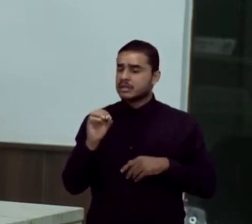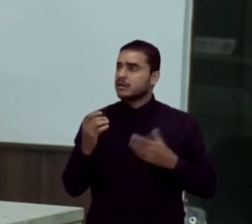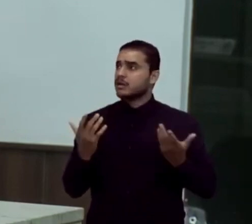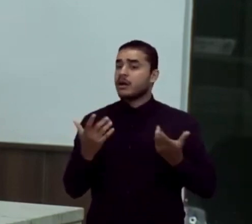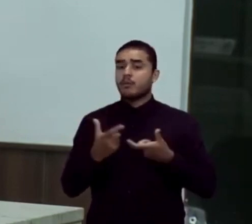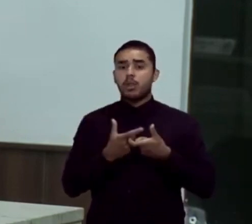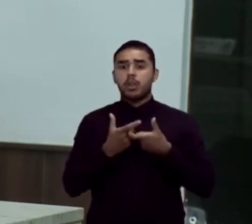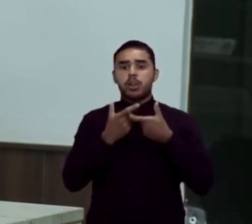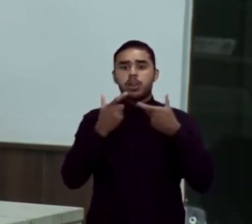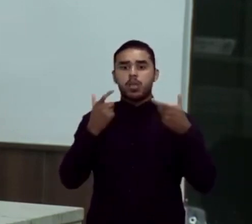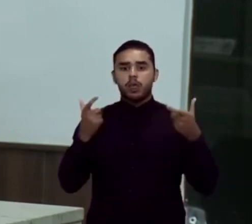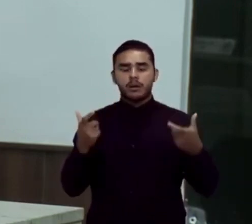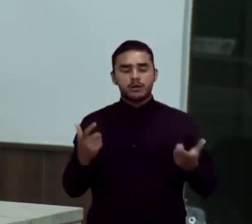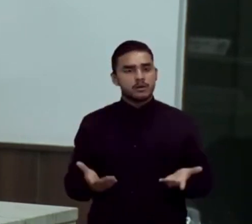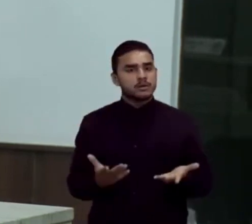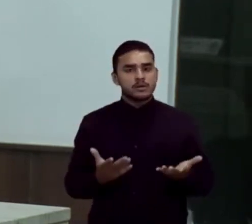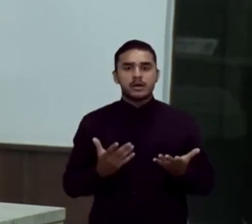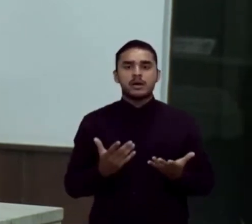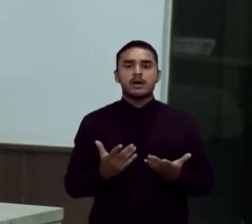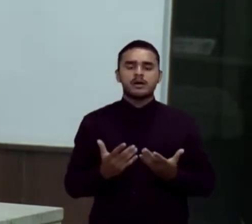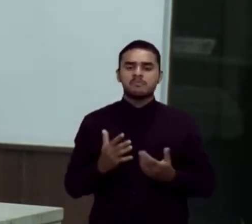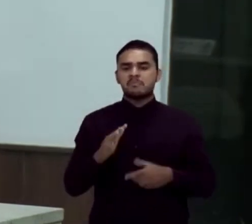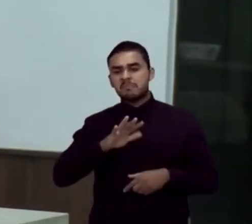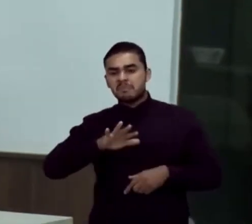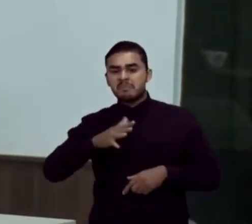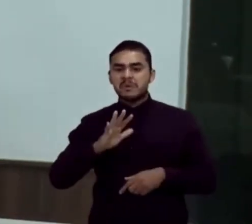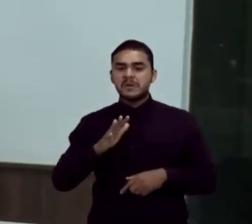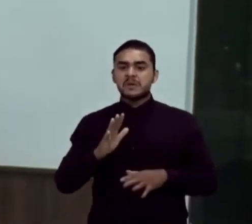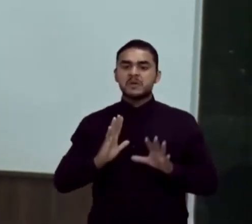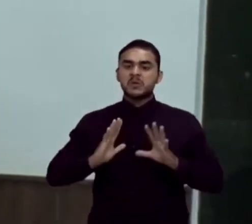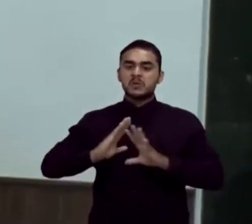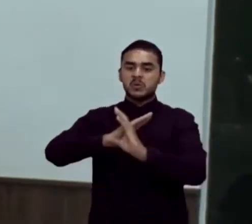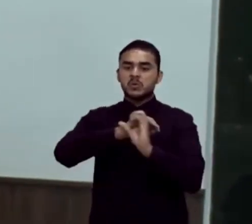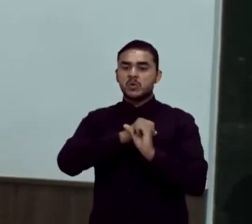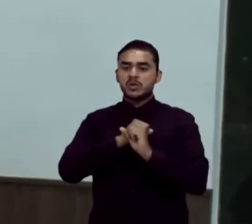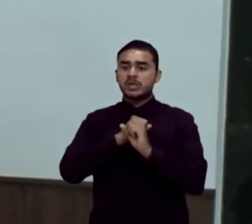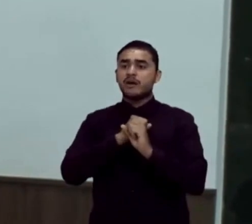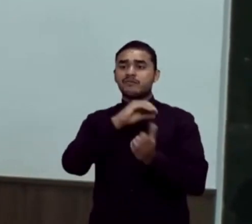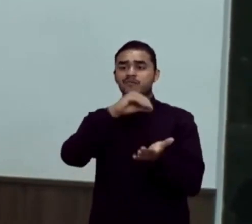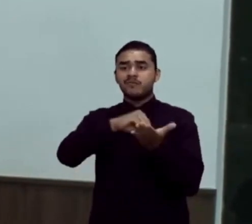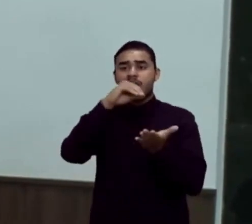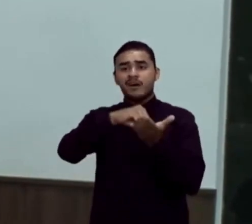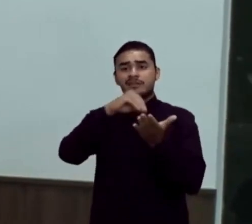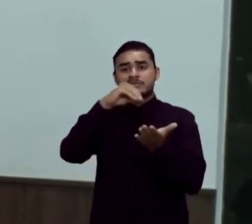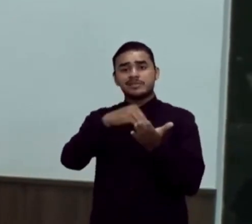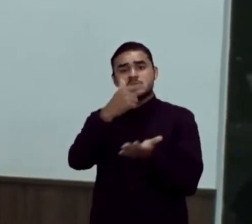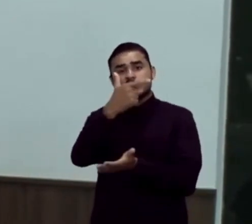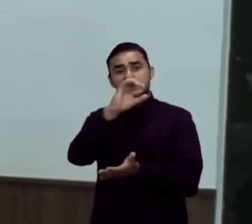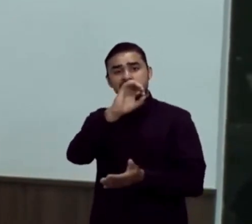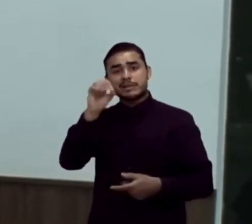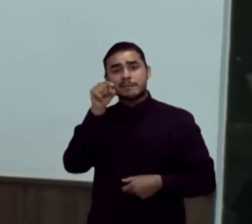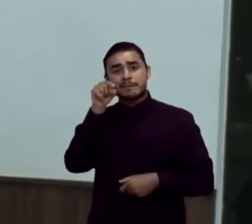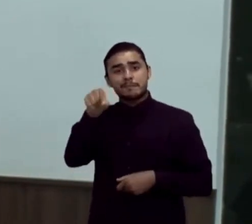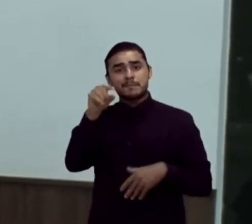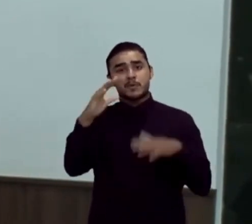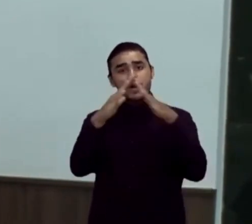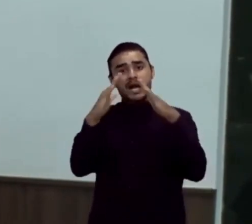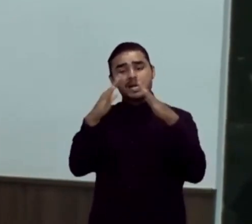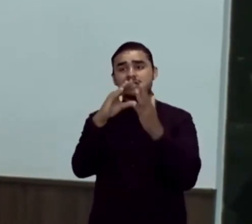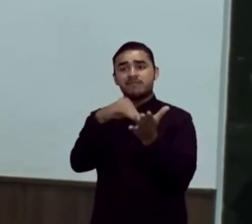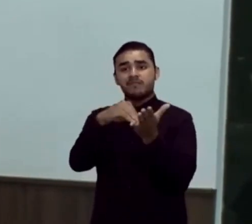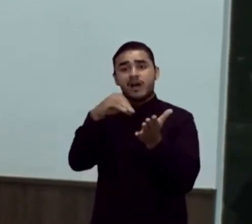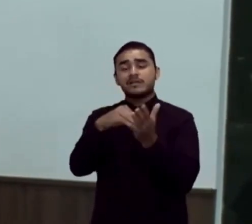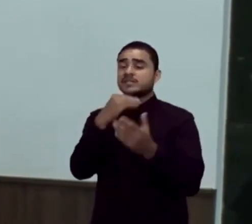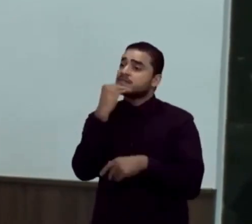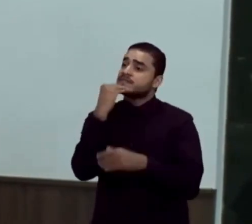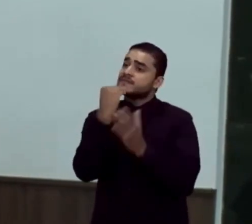que já é superior a 200 mil moradias. Por isso, a participação